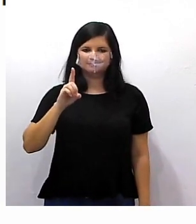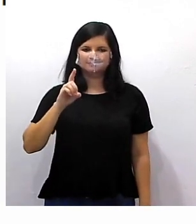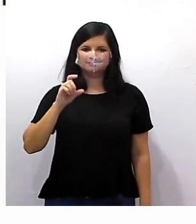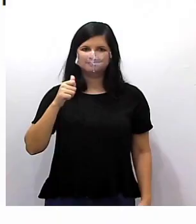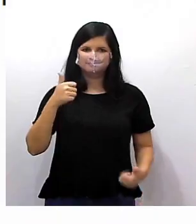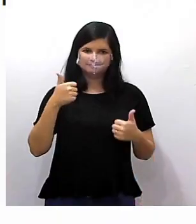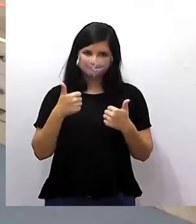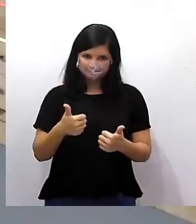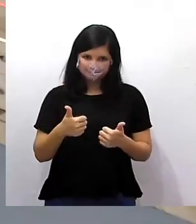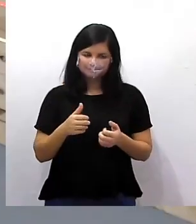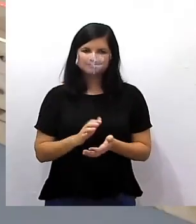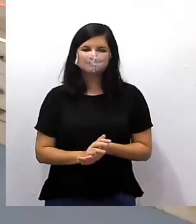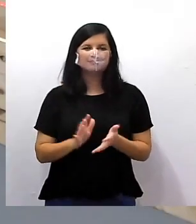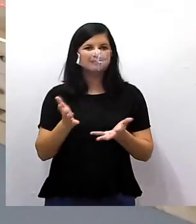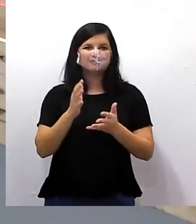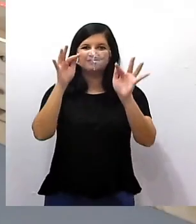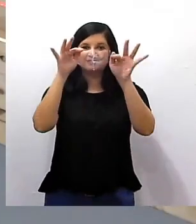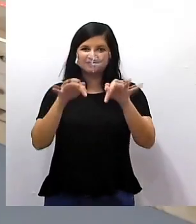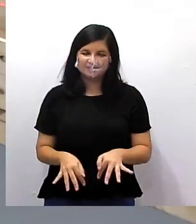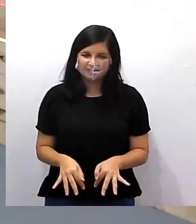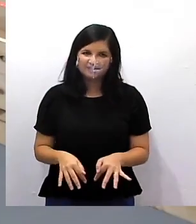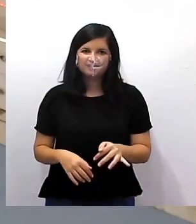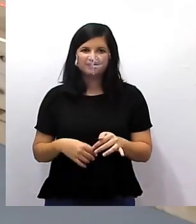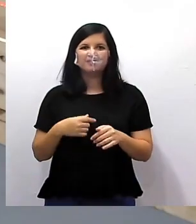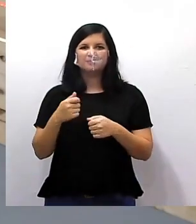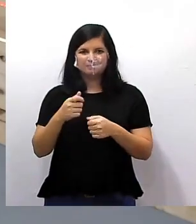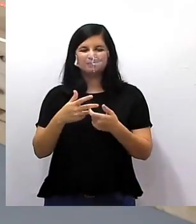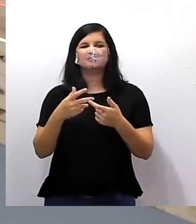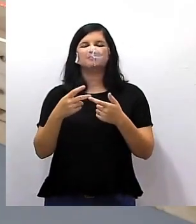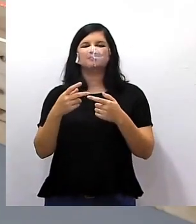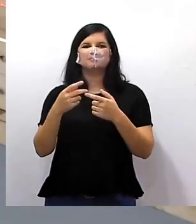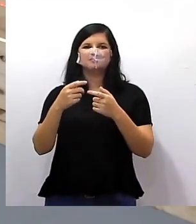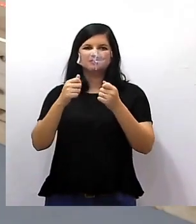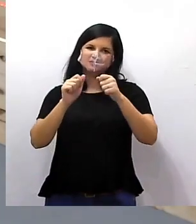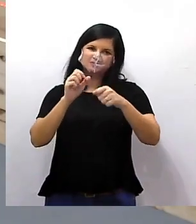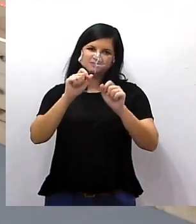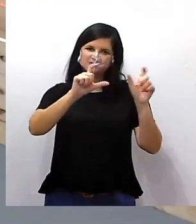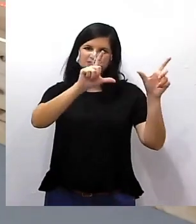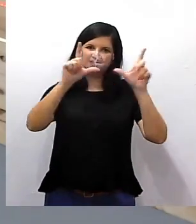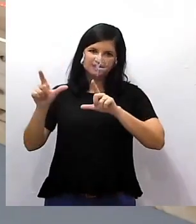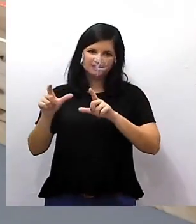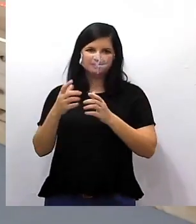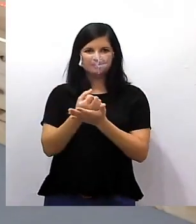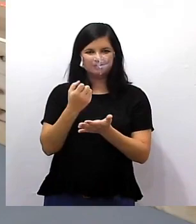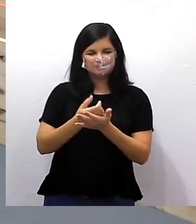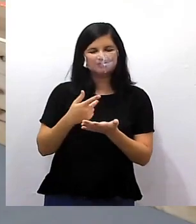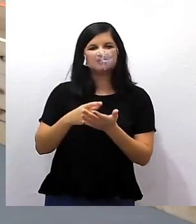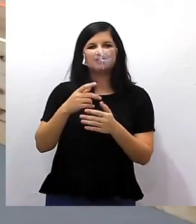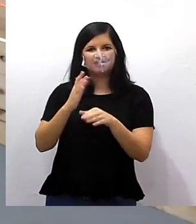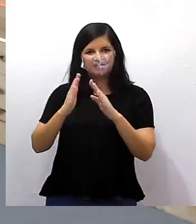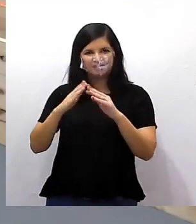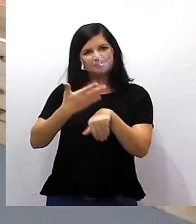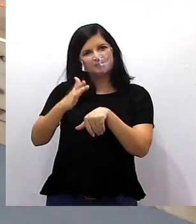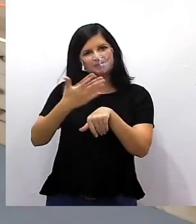certo? A gente vai ficando por aqui, depois vocês podem ter acesso a esses slides com todas as questões, praticar